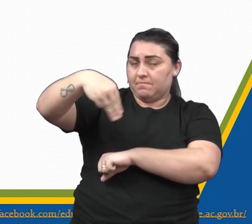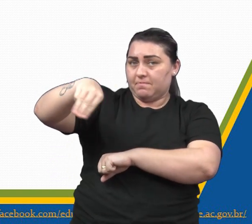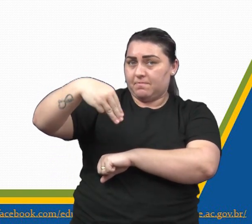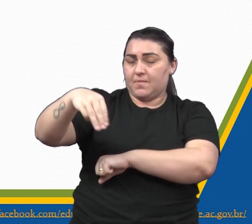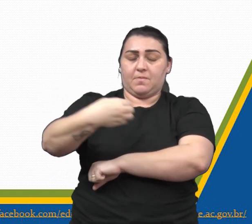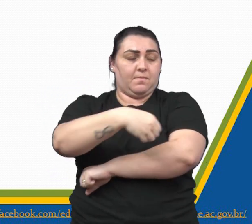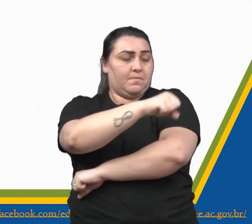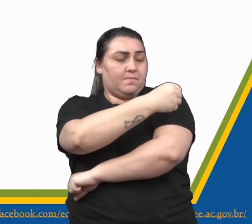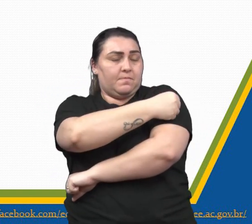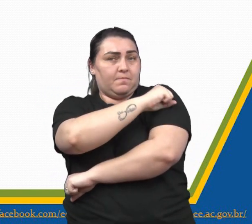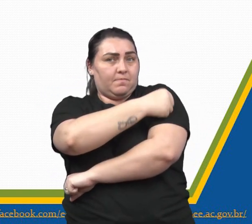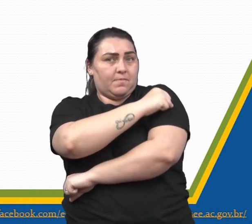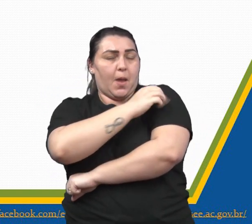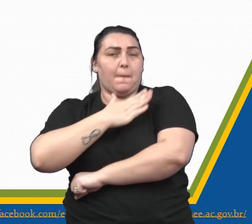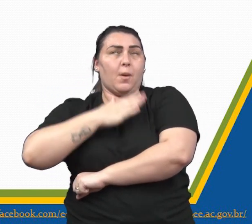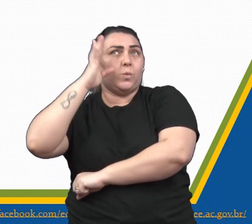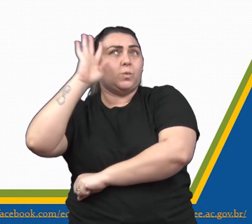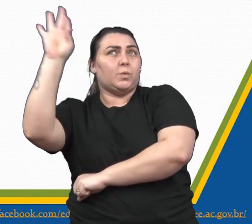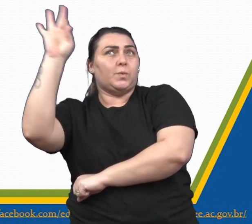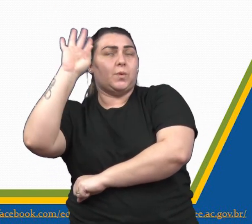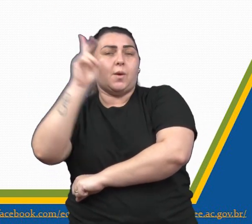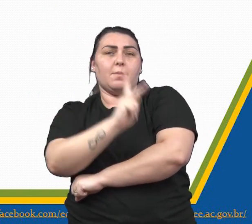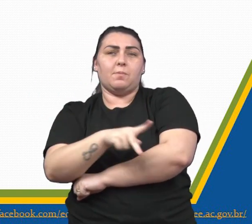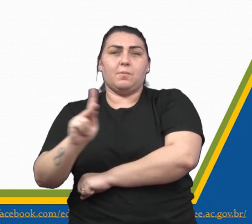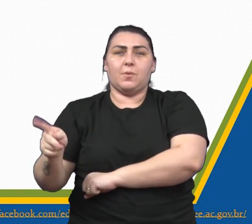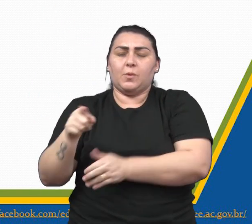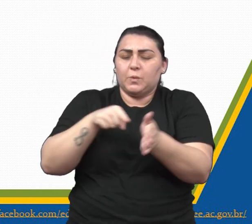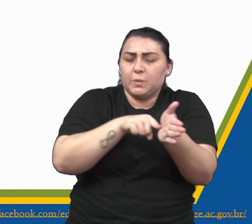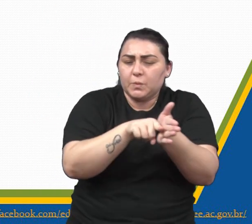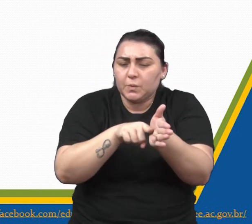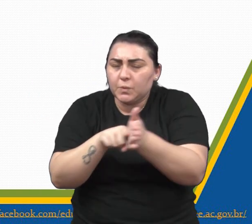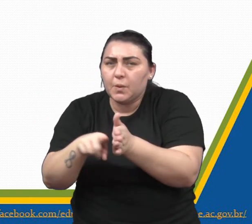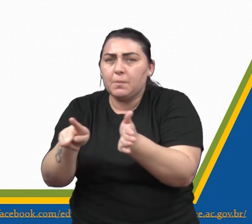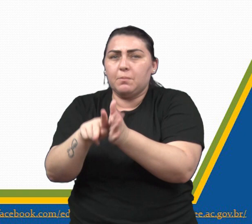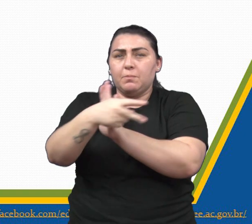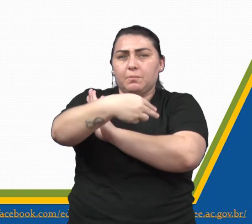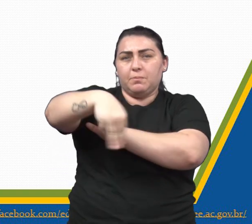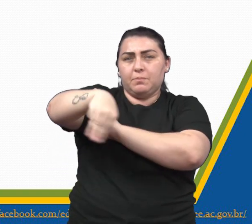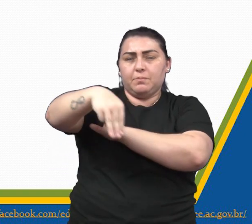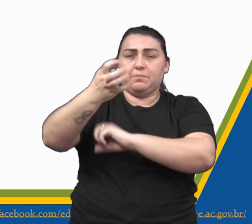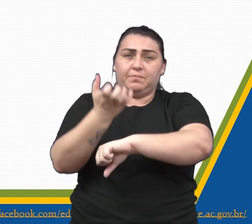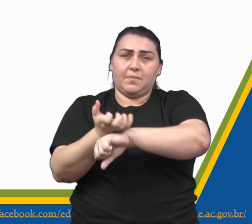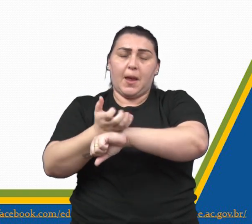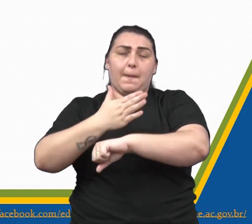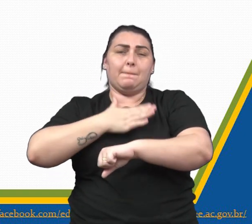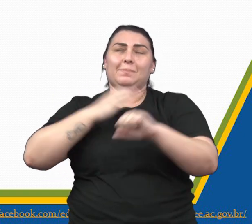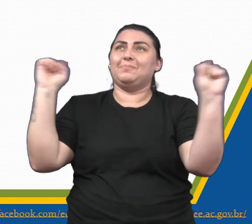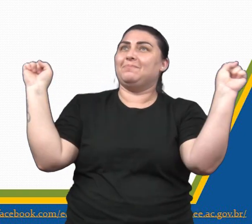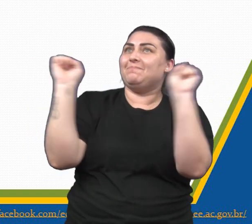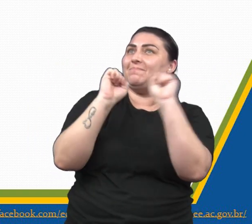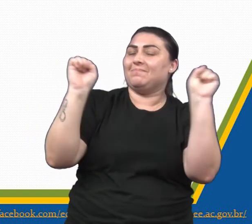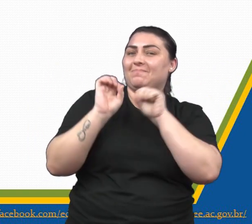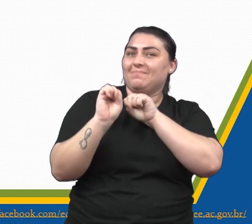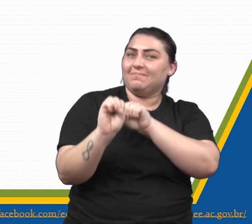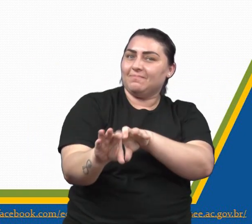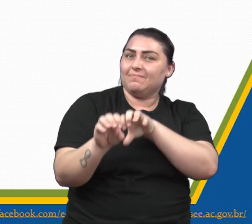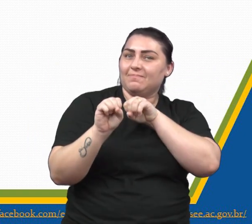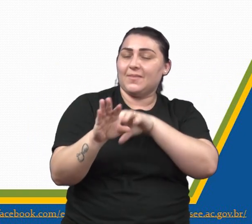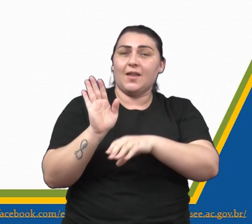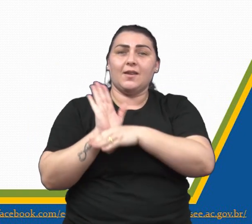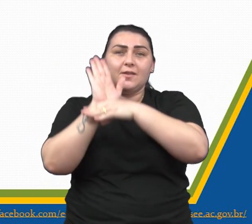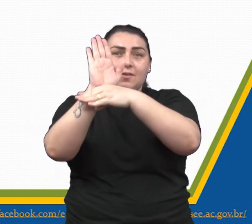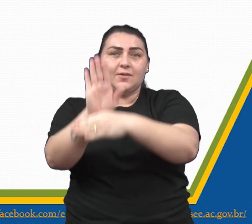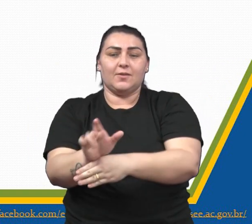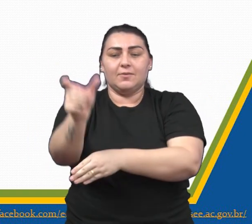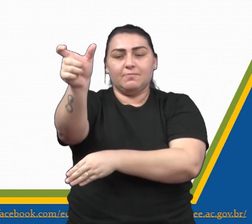a 8ª série, meu sonho era ser professor e pesquisador de matemática. Minha paixão por ensinar e ajudar